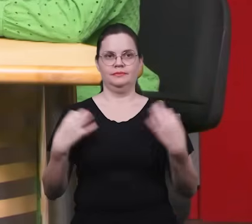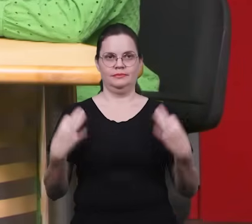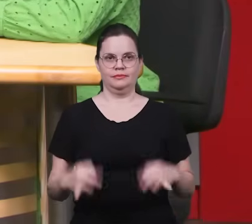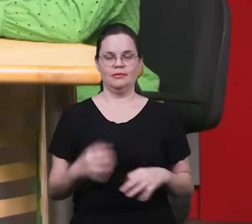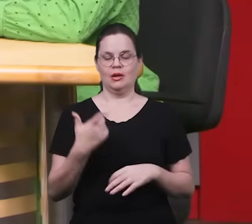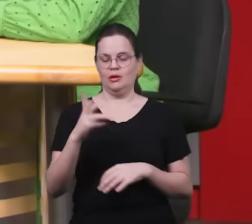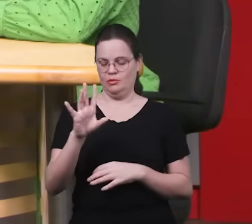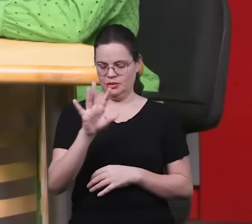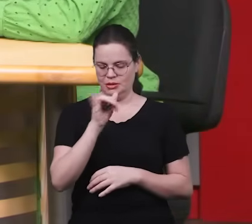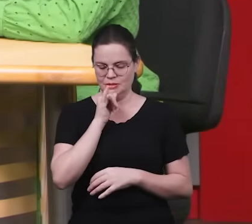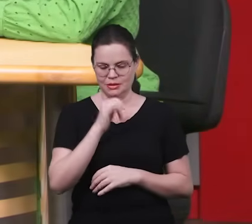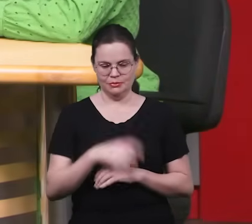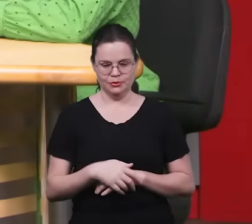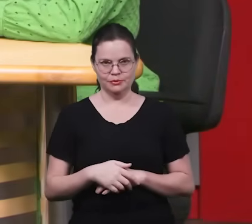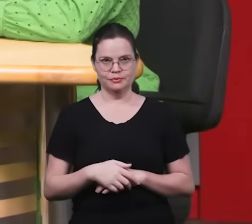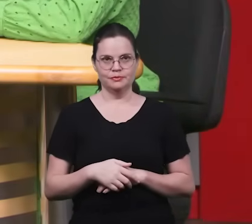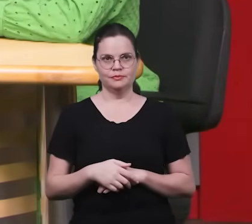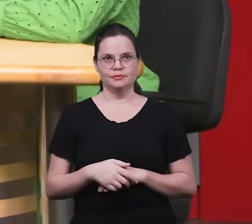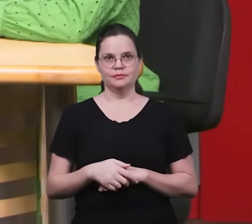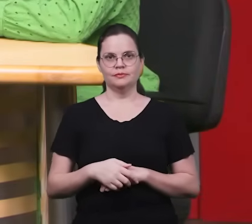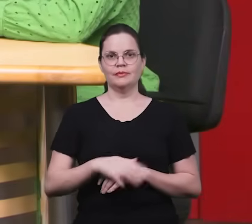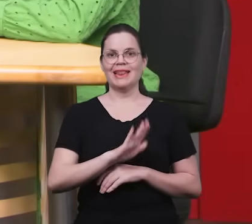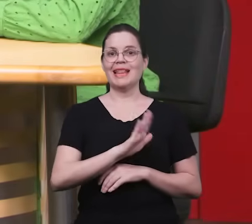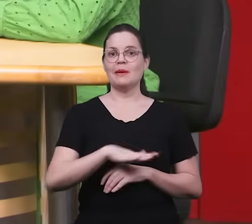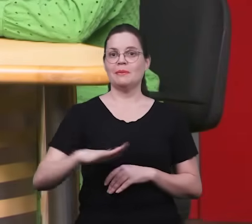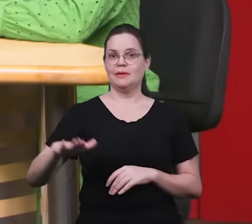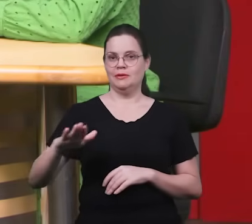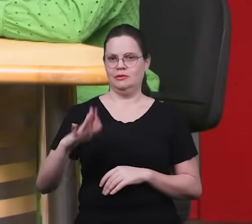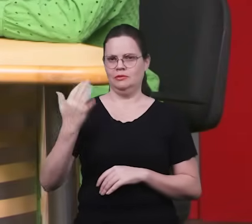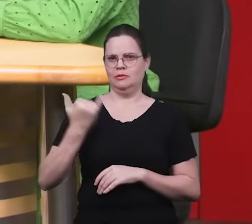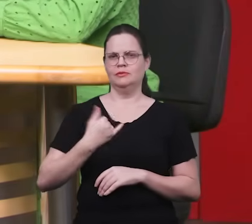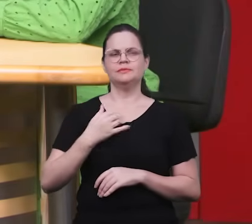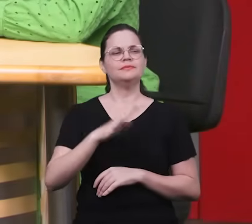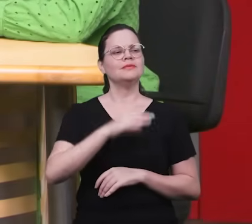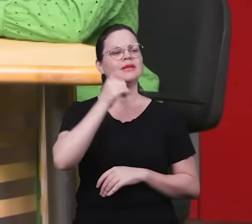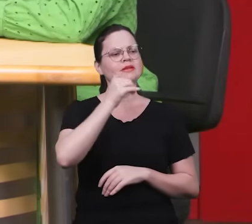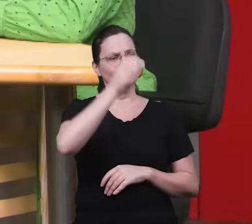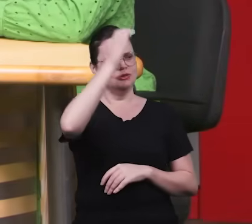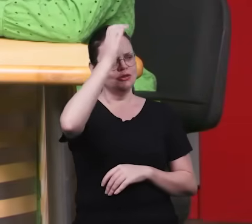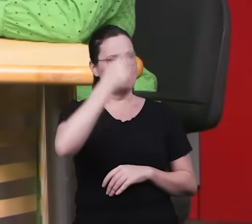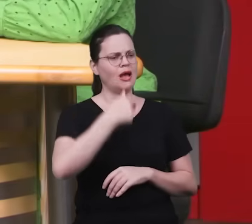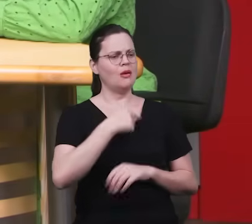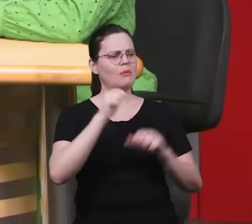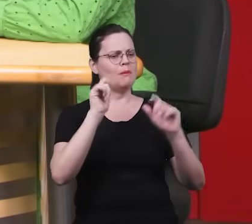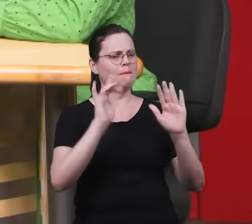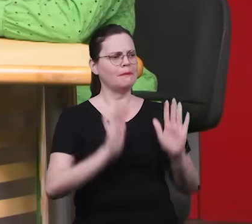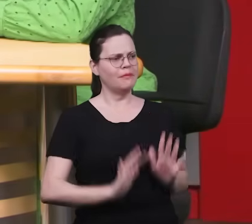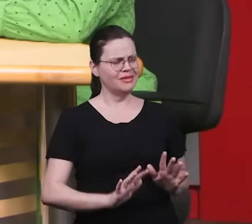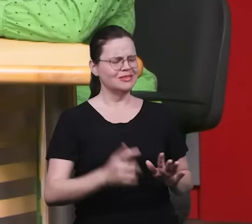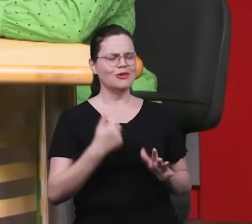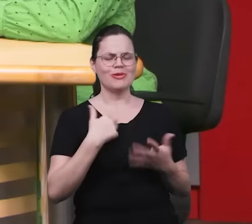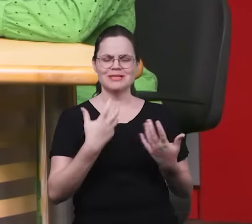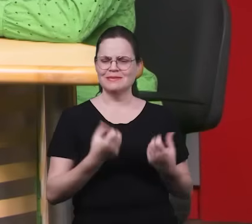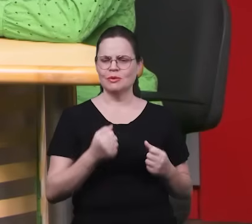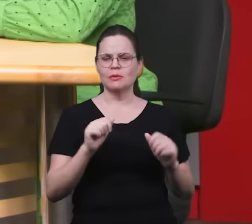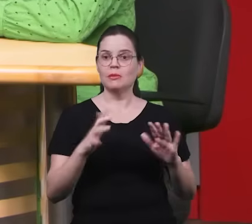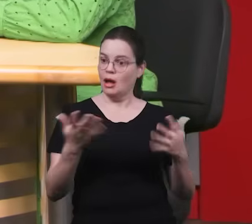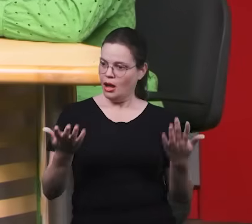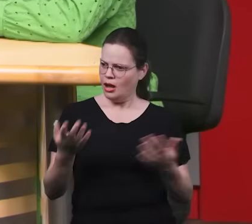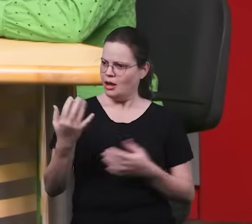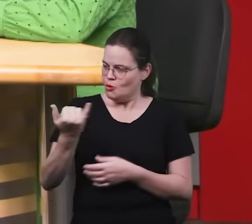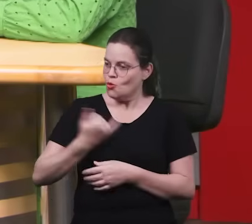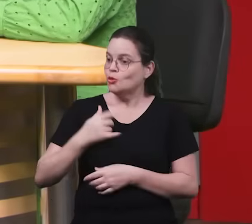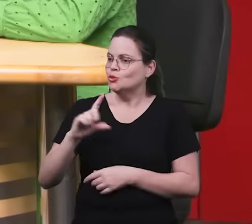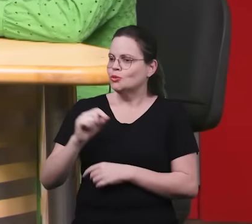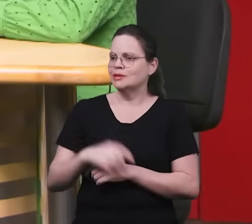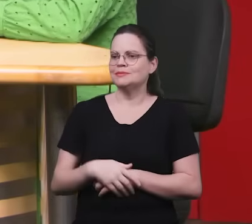trazer outro exemplo. Um intermediário me falou assim, tia, eu recebi uma bênção. Eu falei, é mesmo? Então me conta, porque eu quero